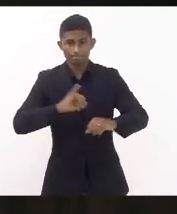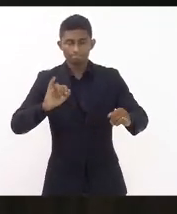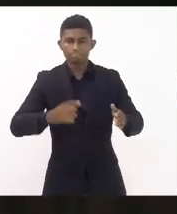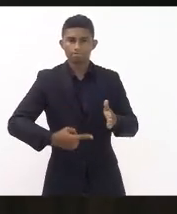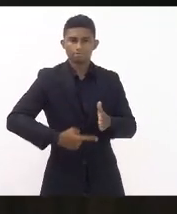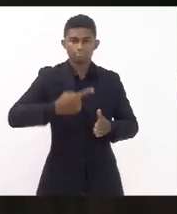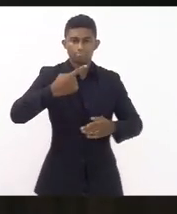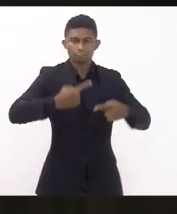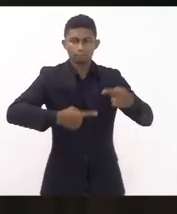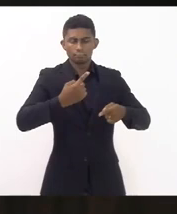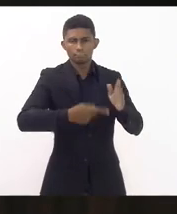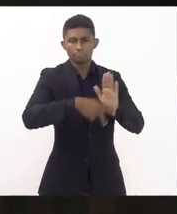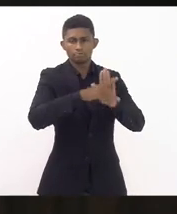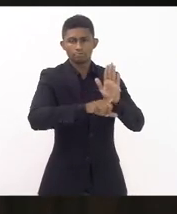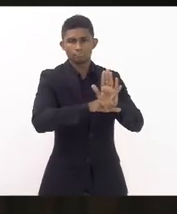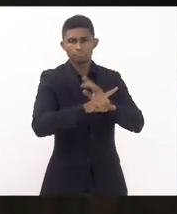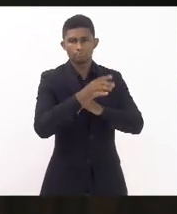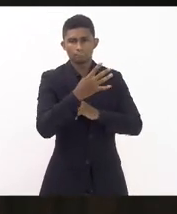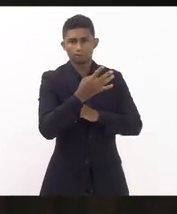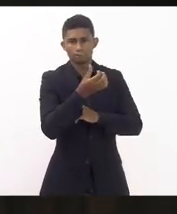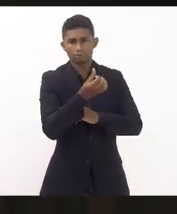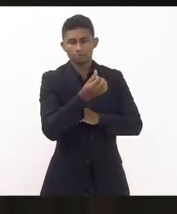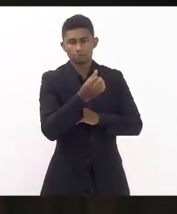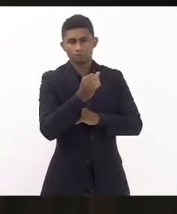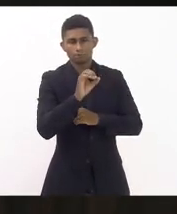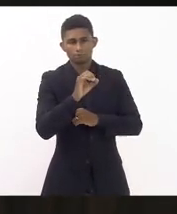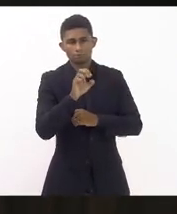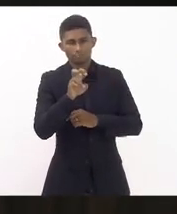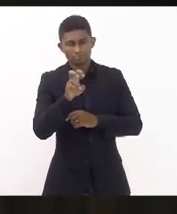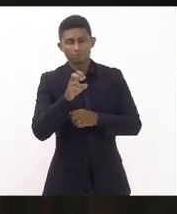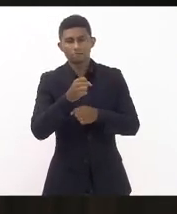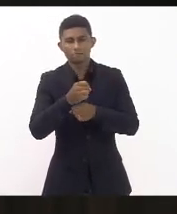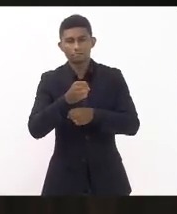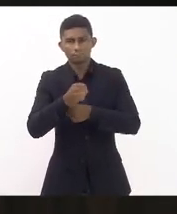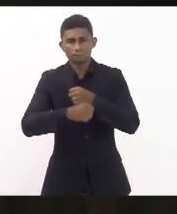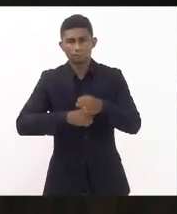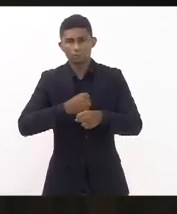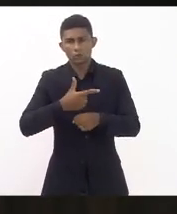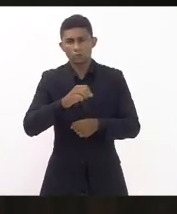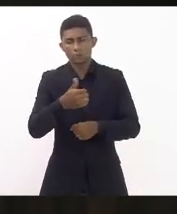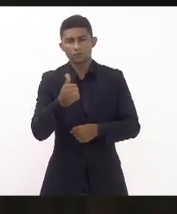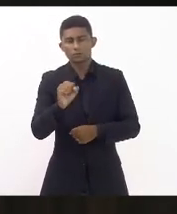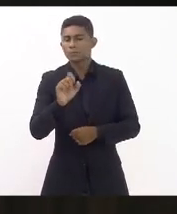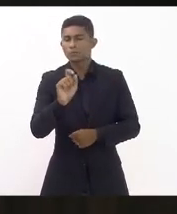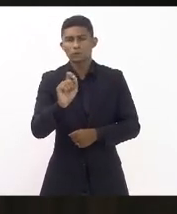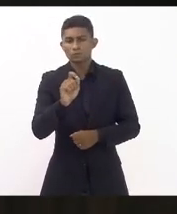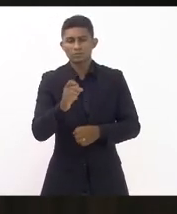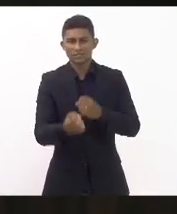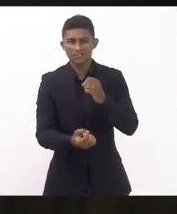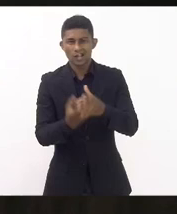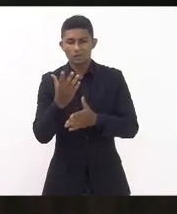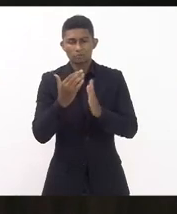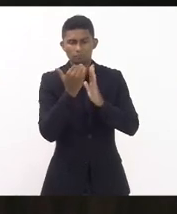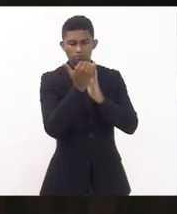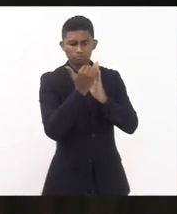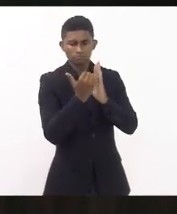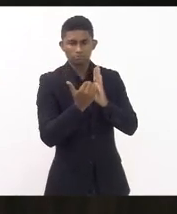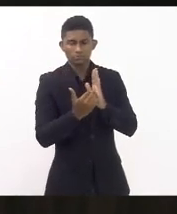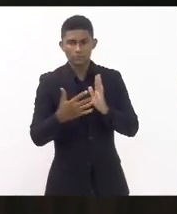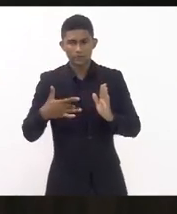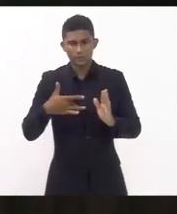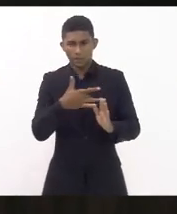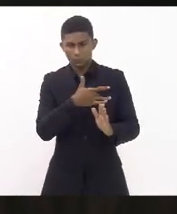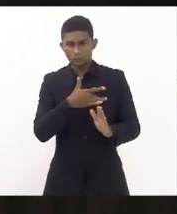discussão, o projeto de lei número 4561/2018, de autoria do deputado Átila Nunes, que dispõe sobre a criação de programa de prevenção da saúde